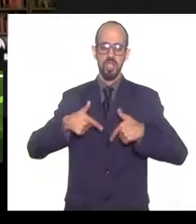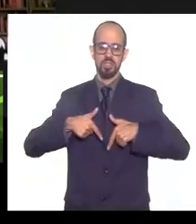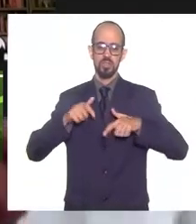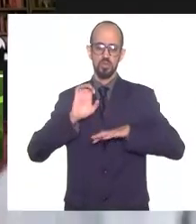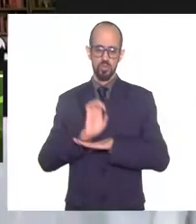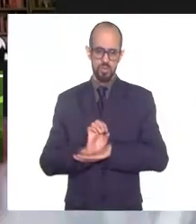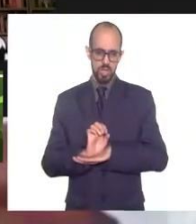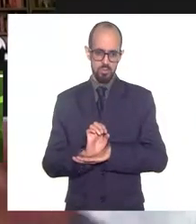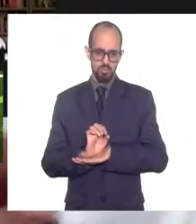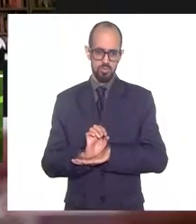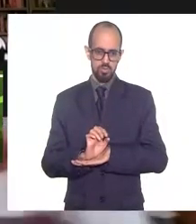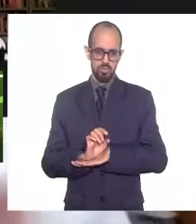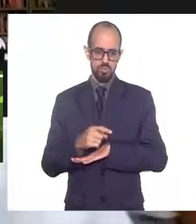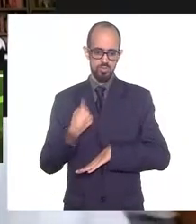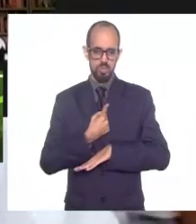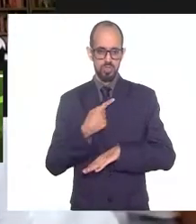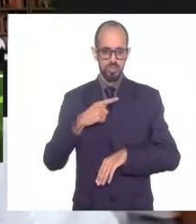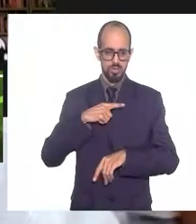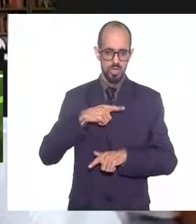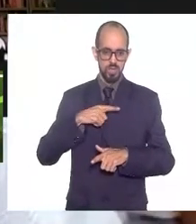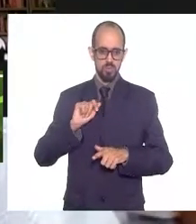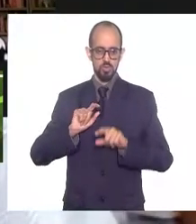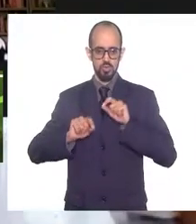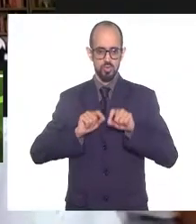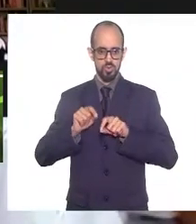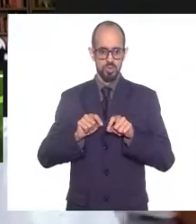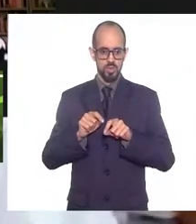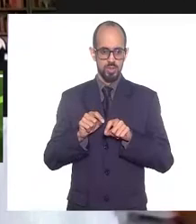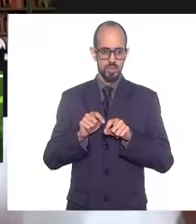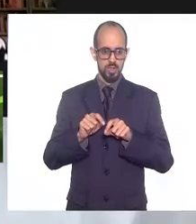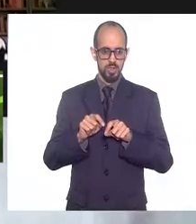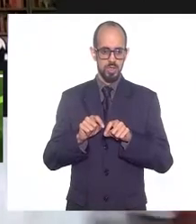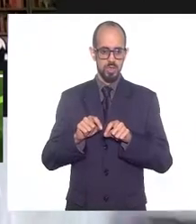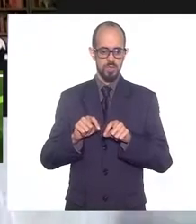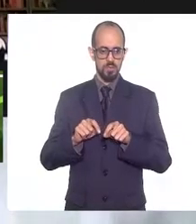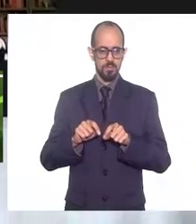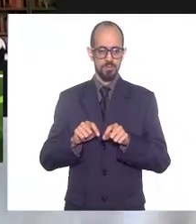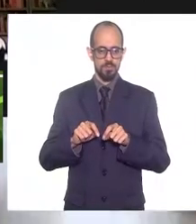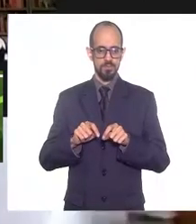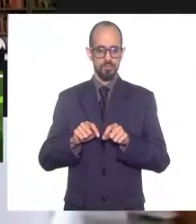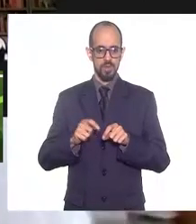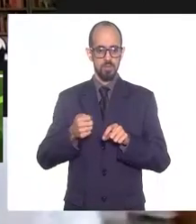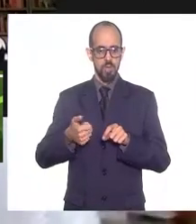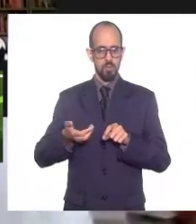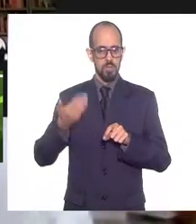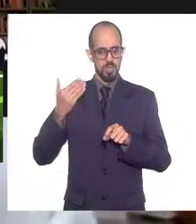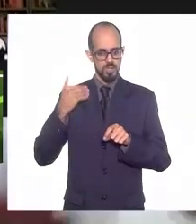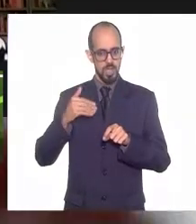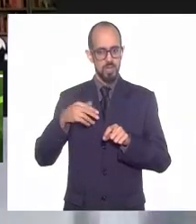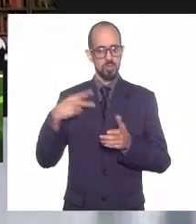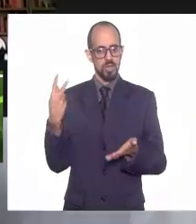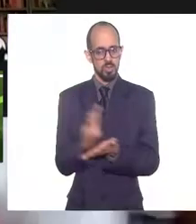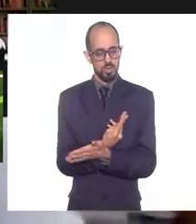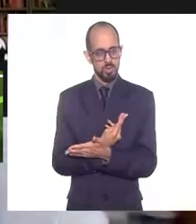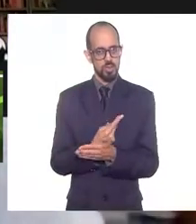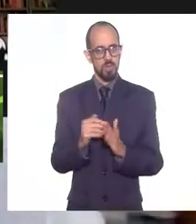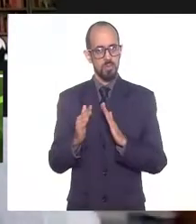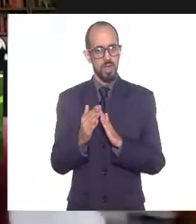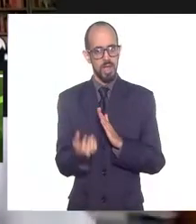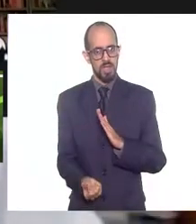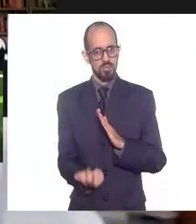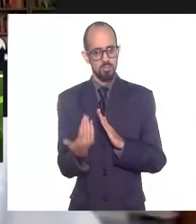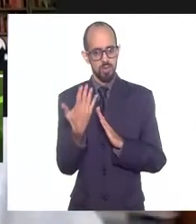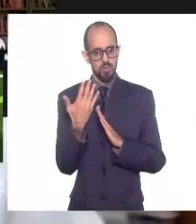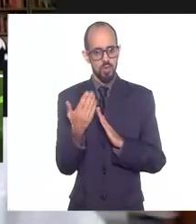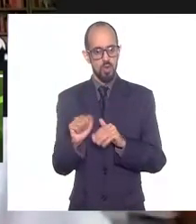temos aí casos no Parque Paulista, que agora recentemente teve mais uma casa atingida em Duque de Caxias,